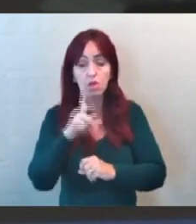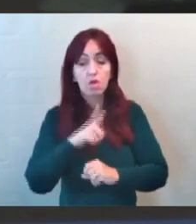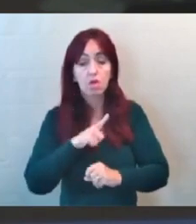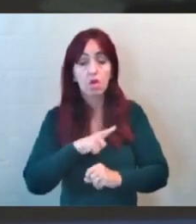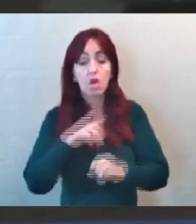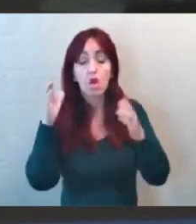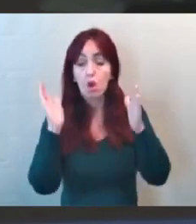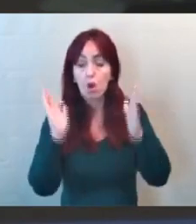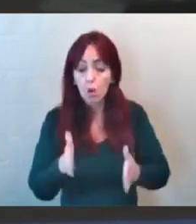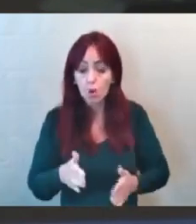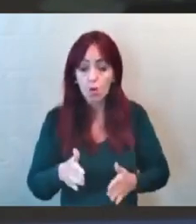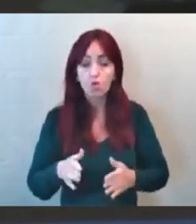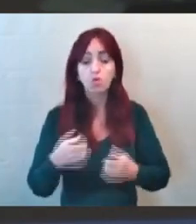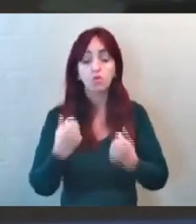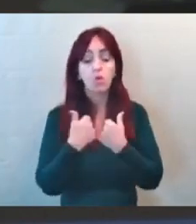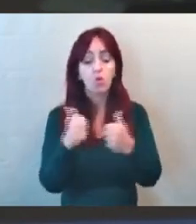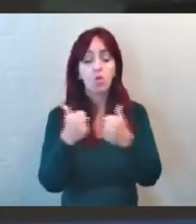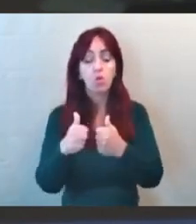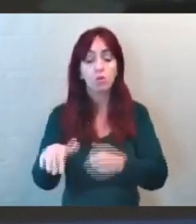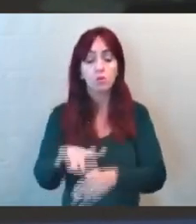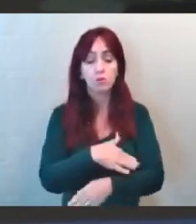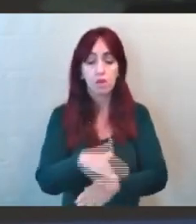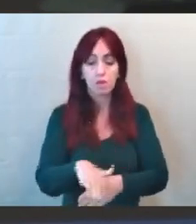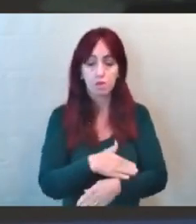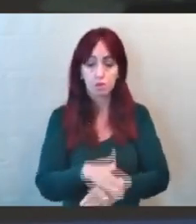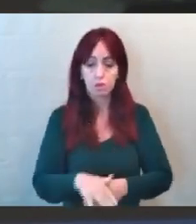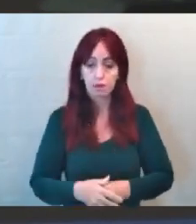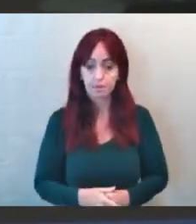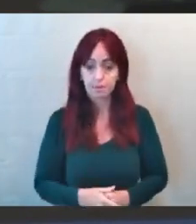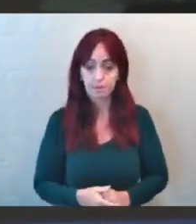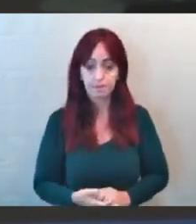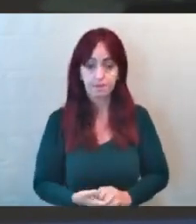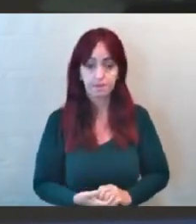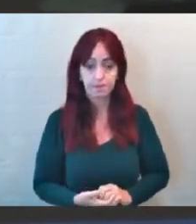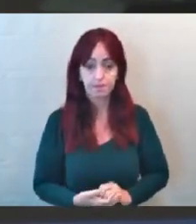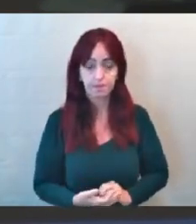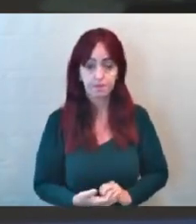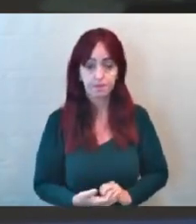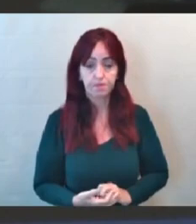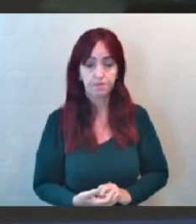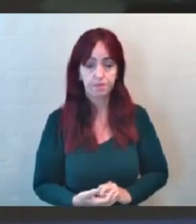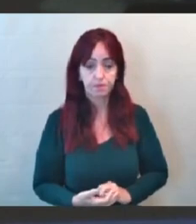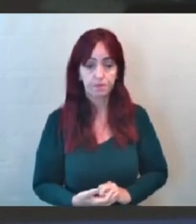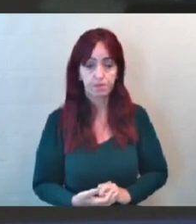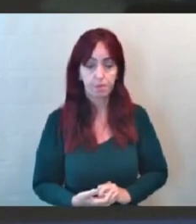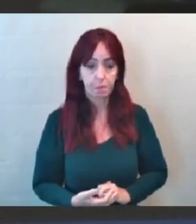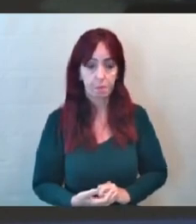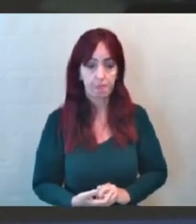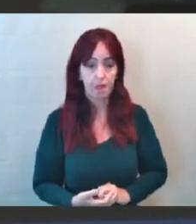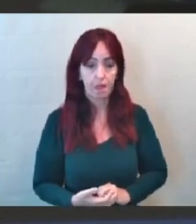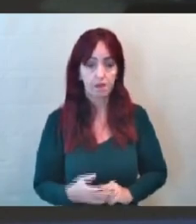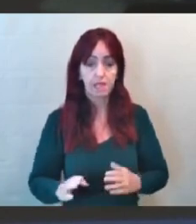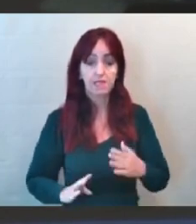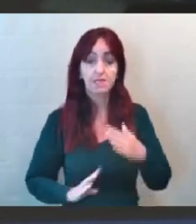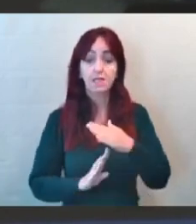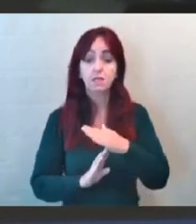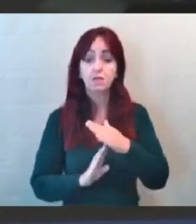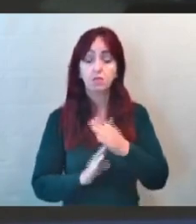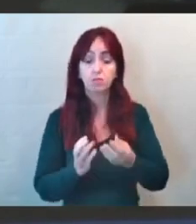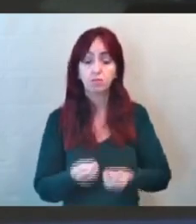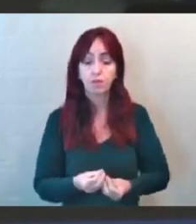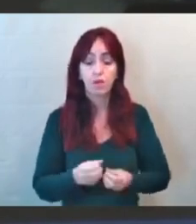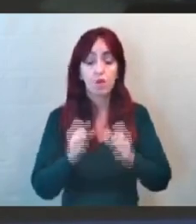na estação. Ele está dentro de uma estação circulando. Então, assim, o que é SUMOB? O que